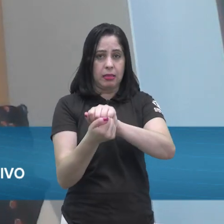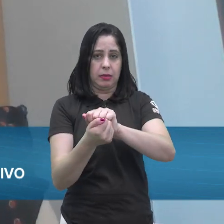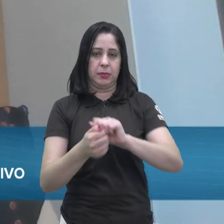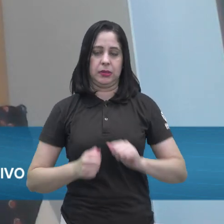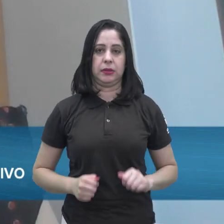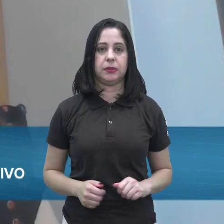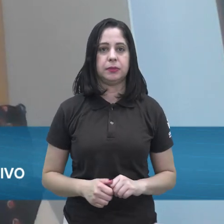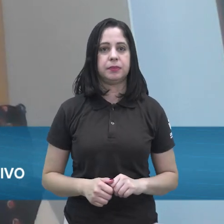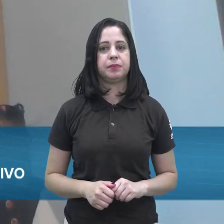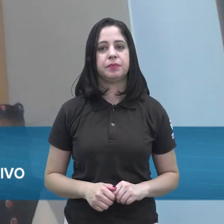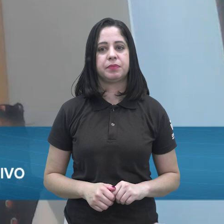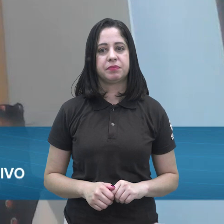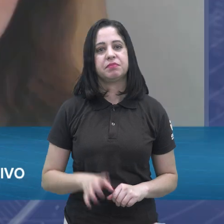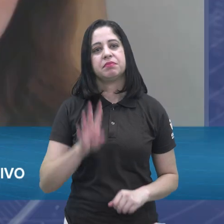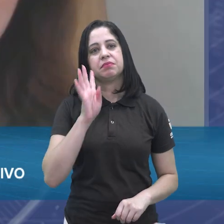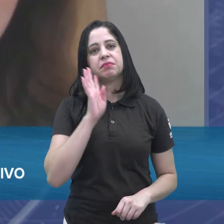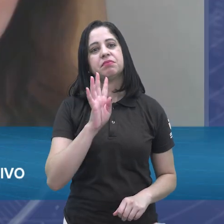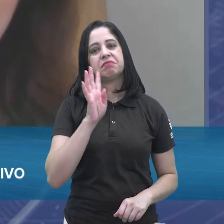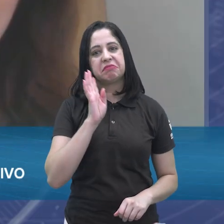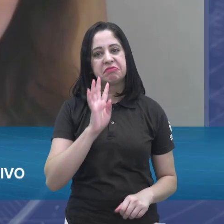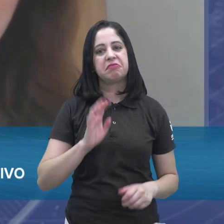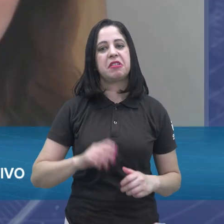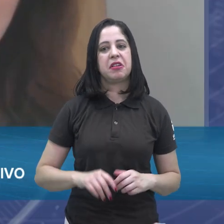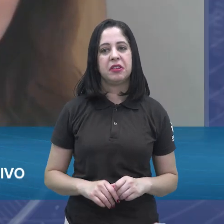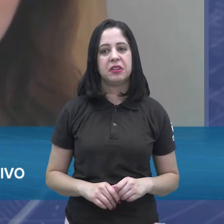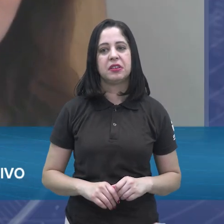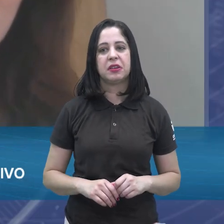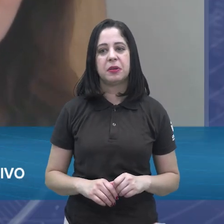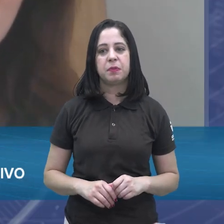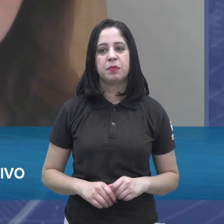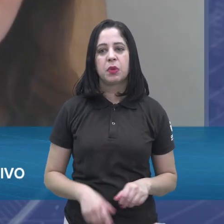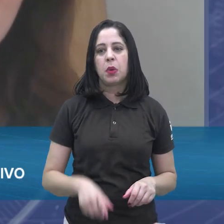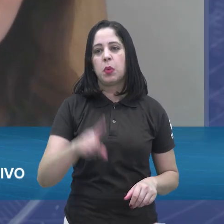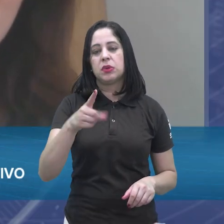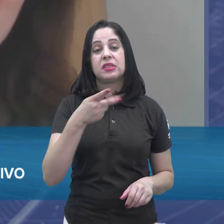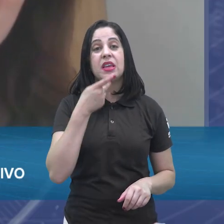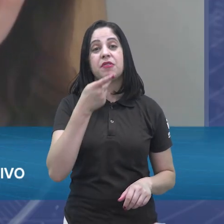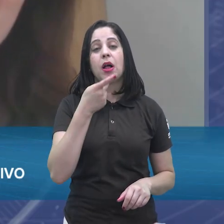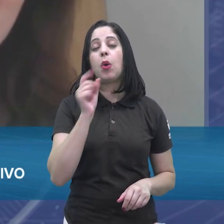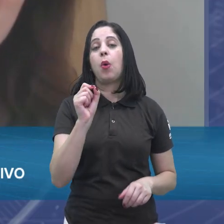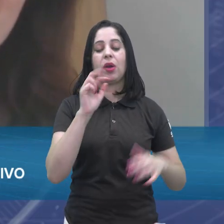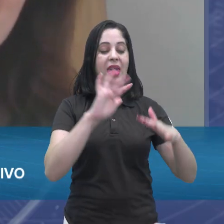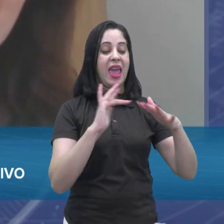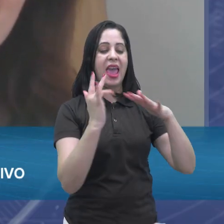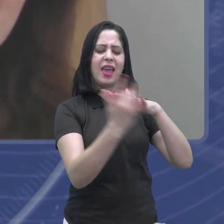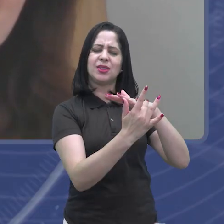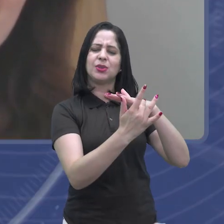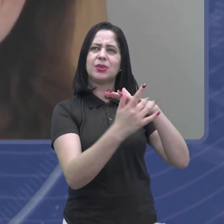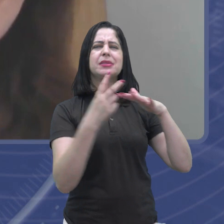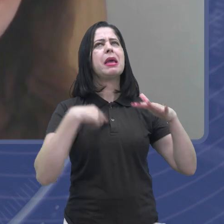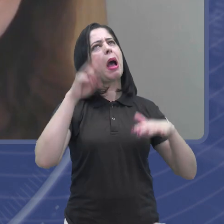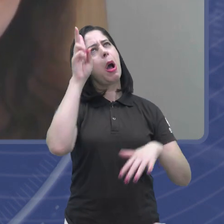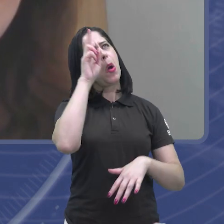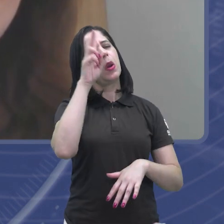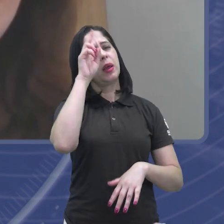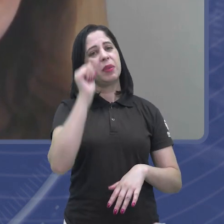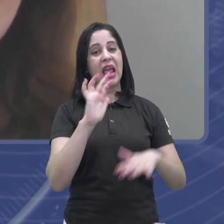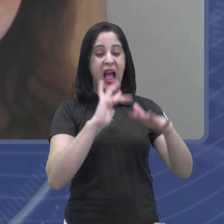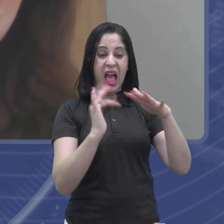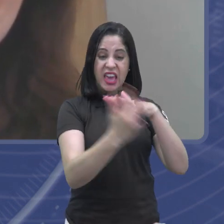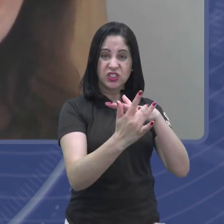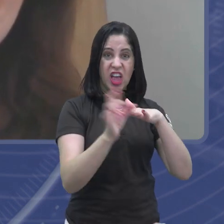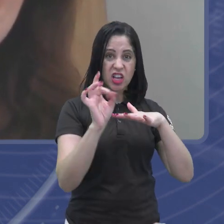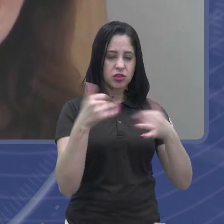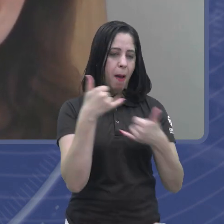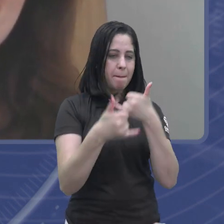cultura daquela empresa. Legal, Ana, você falando nos faz lembrar das redes sociais, né? As redes sociais hoje não